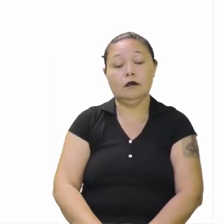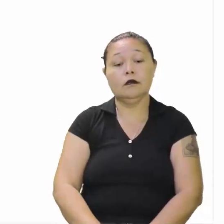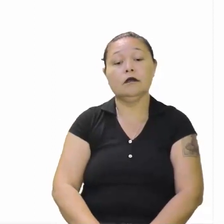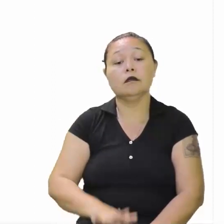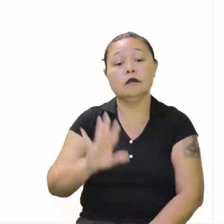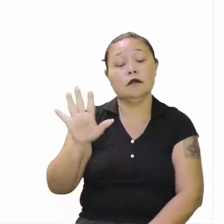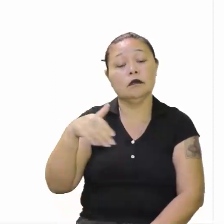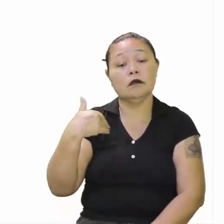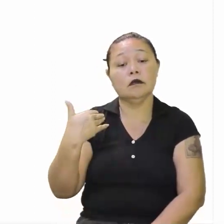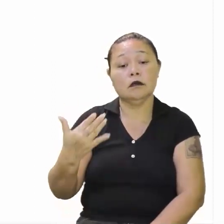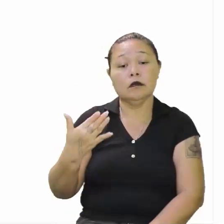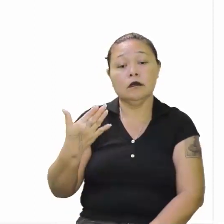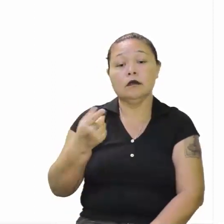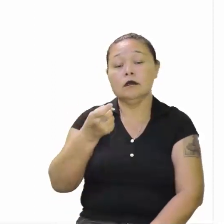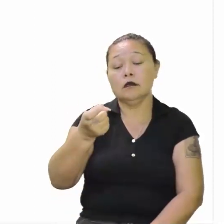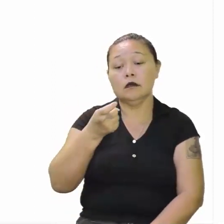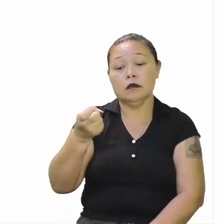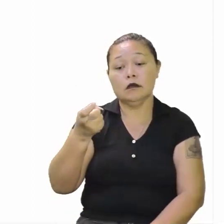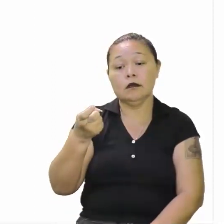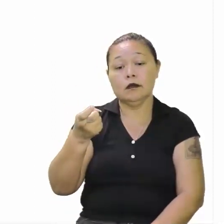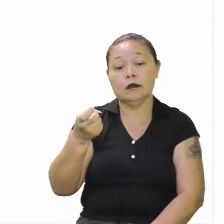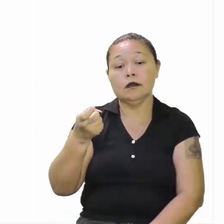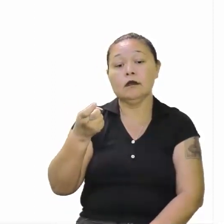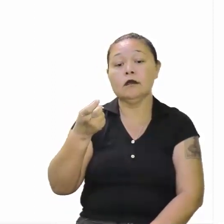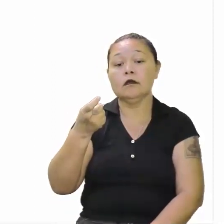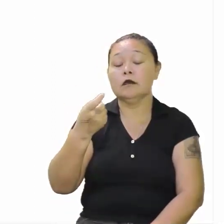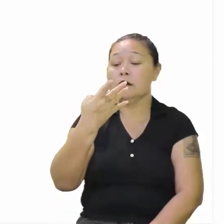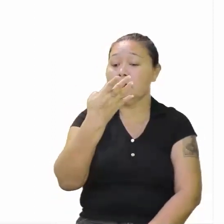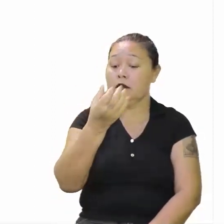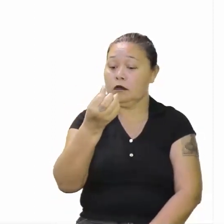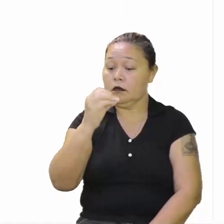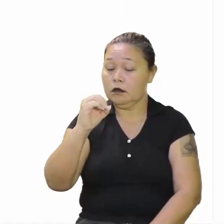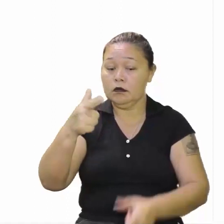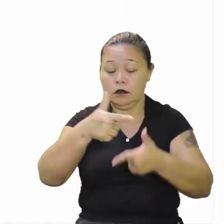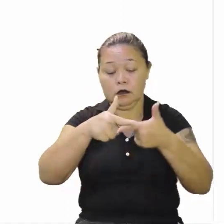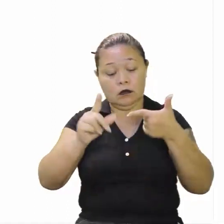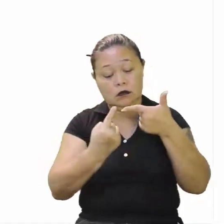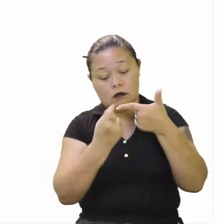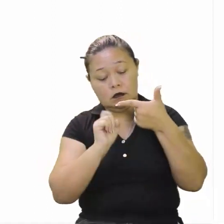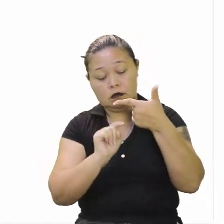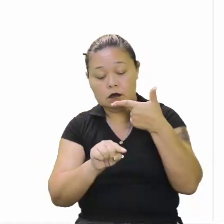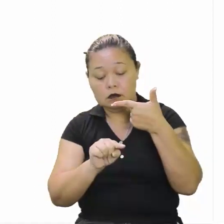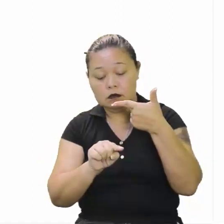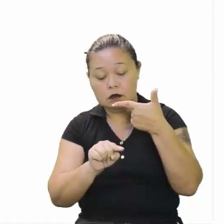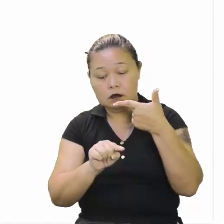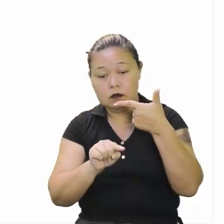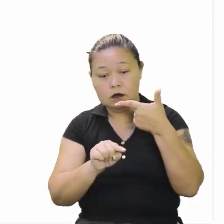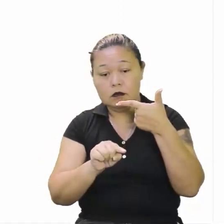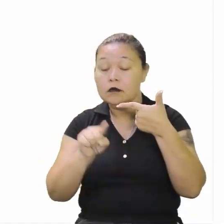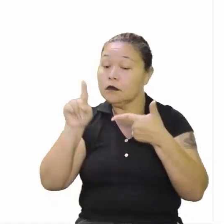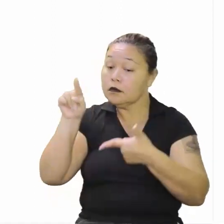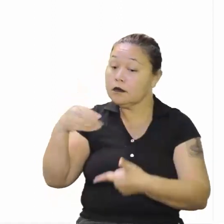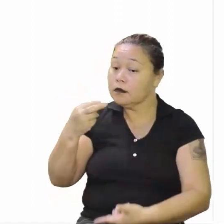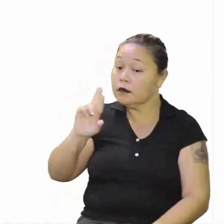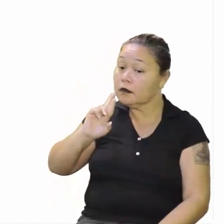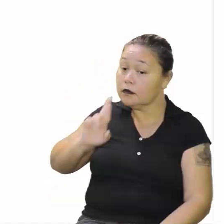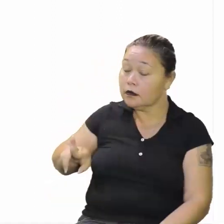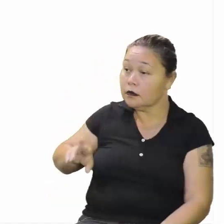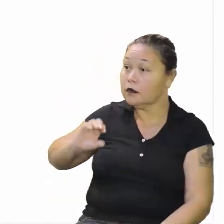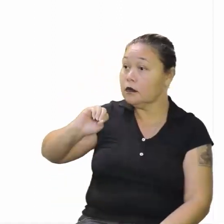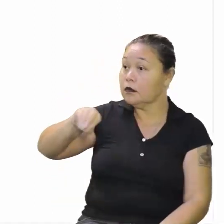Logo, X vai ser igual a 460 dividido por 1.000, que vai me dar